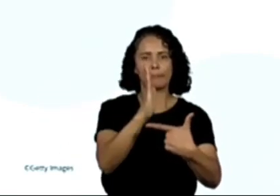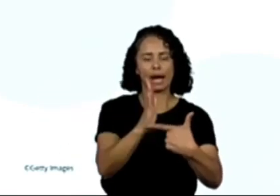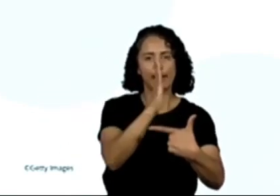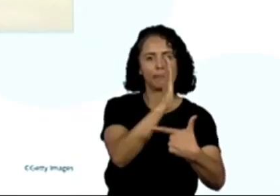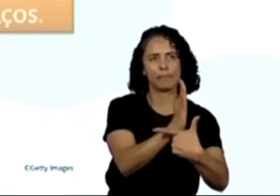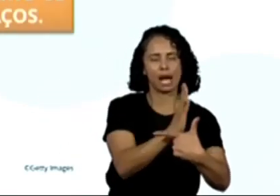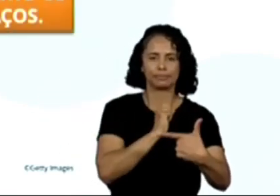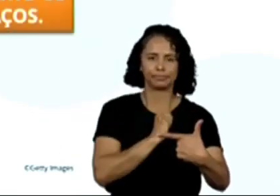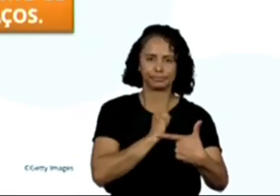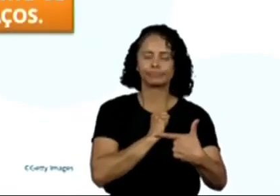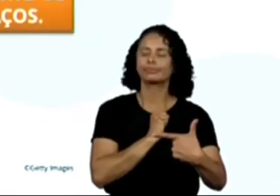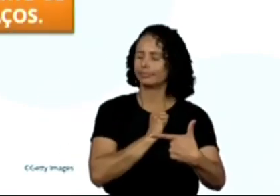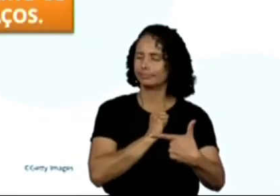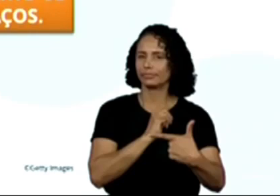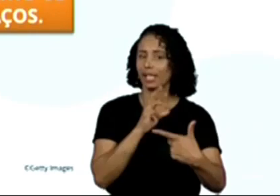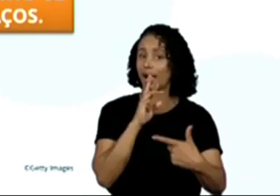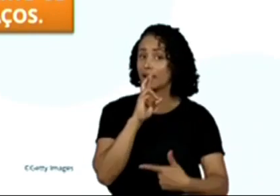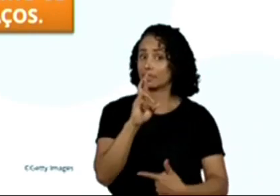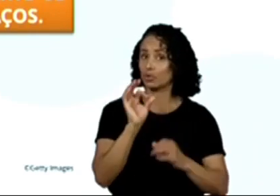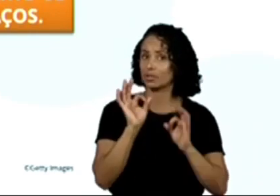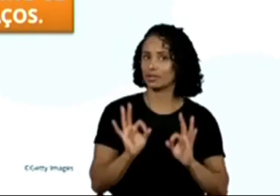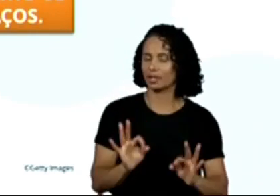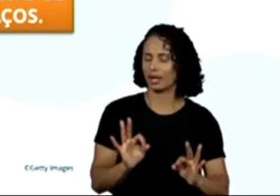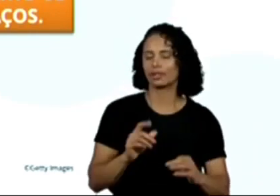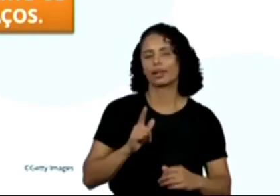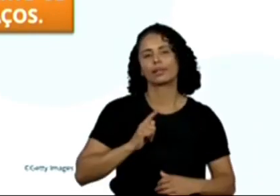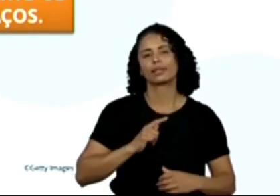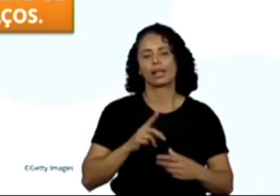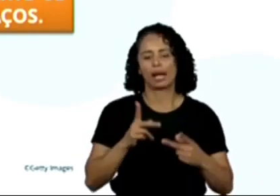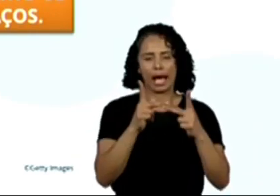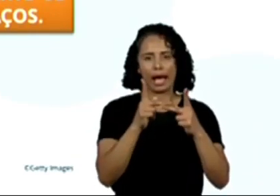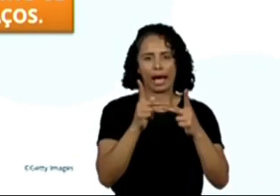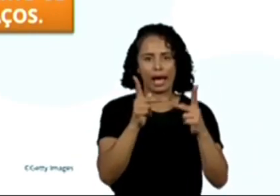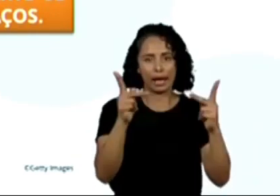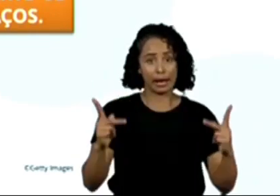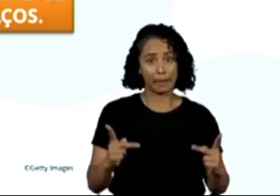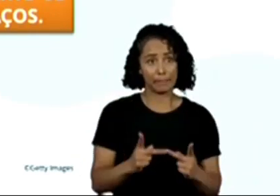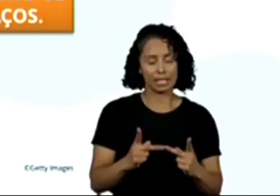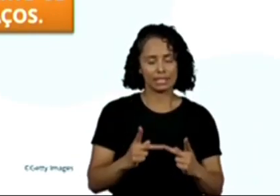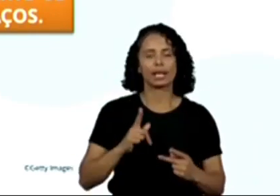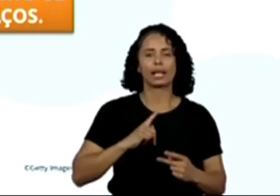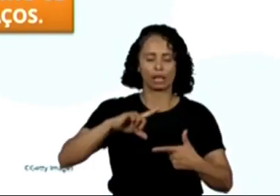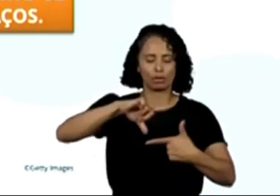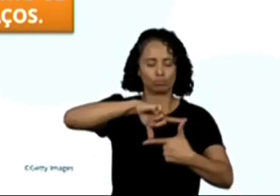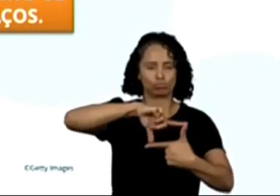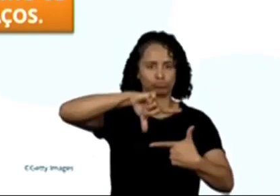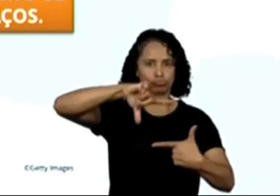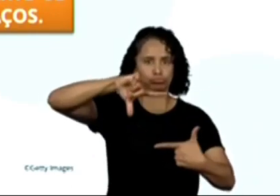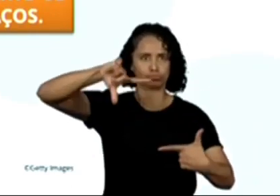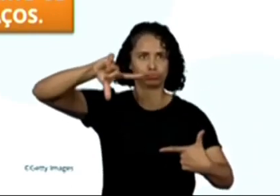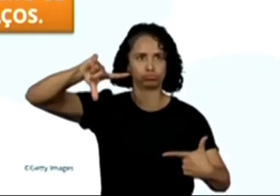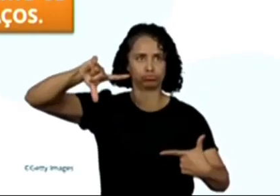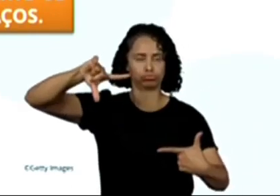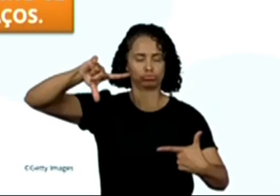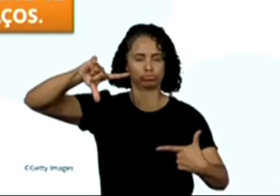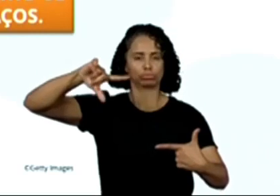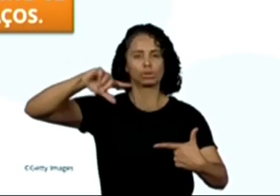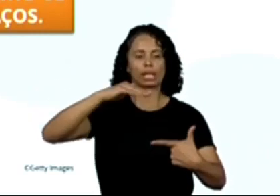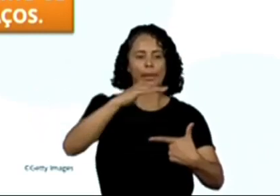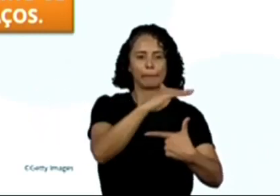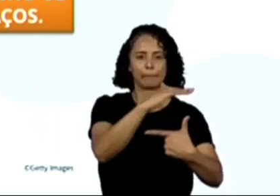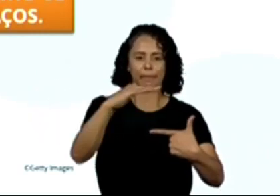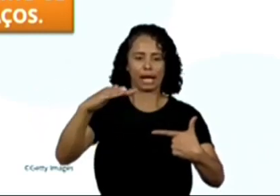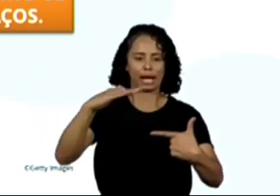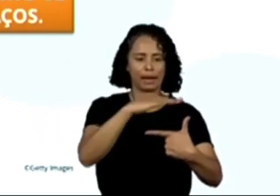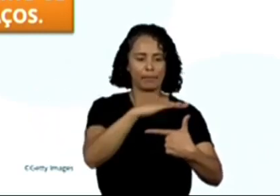para eles? Vamos. Então, a pizza inteira, no caso aí, tem 9 pedaços. A terça parte, né,